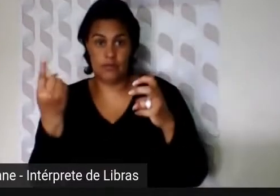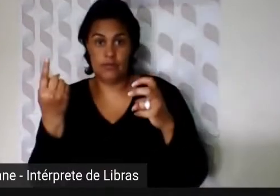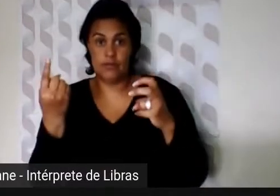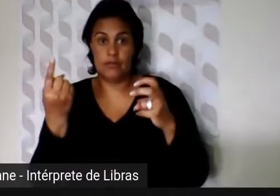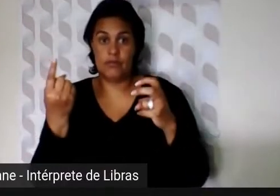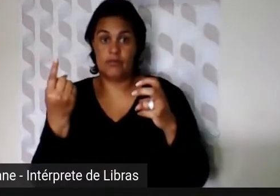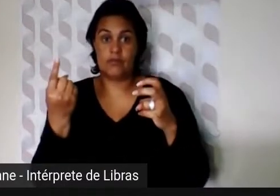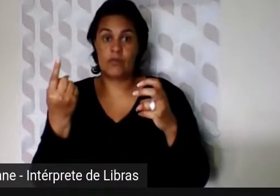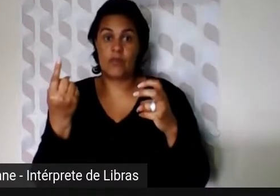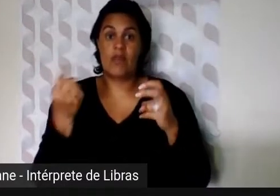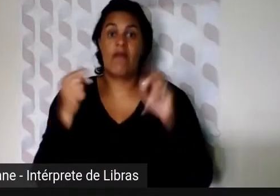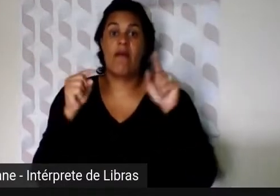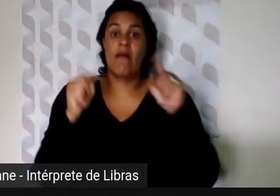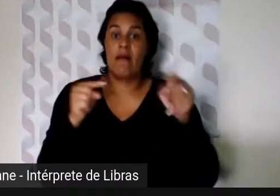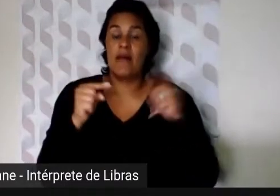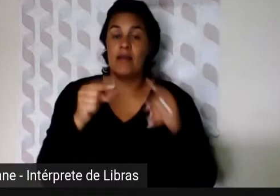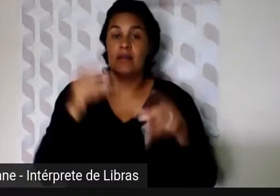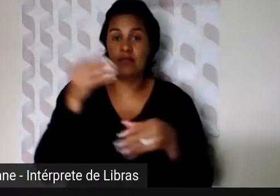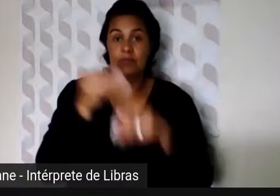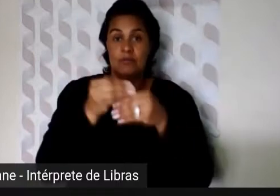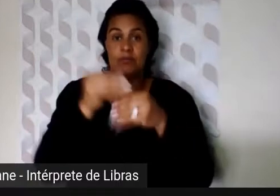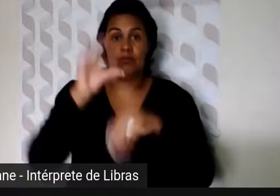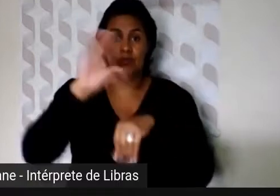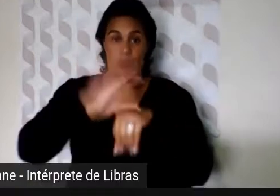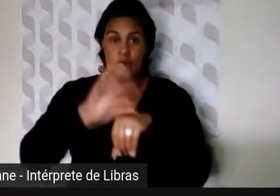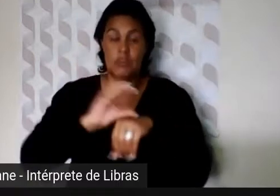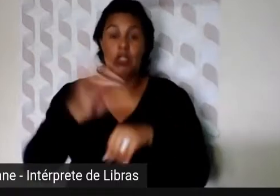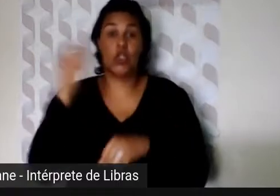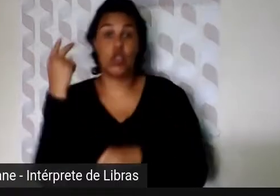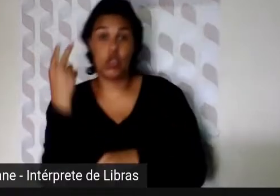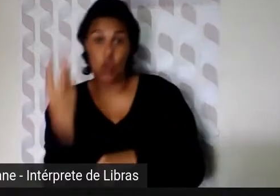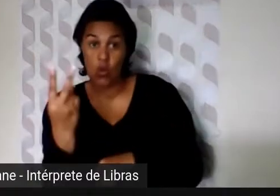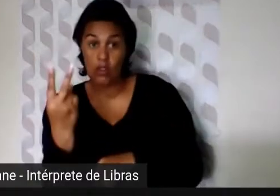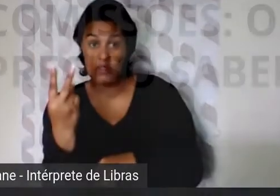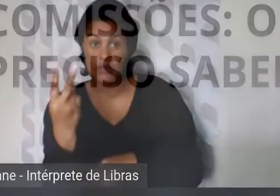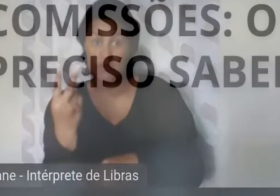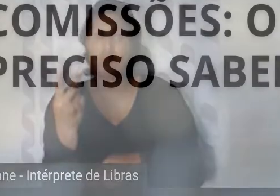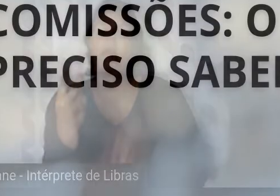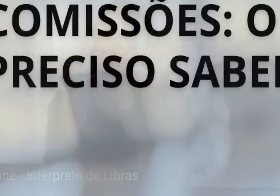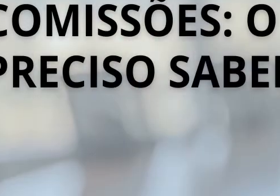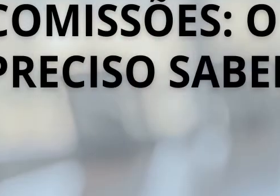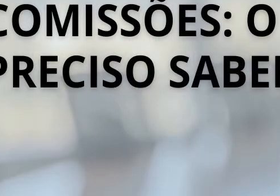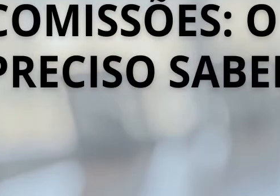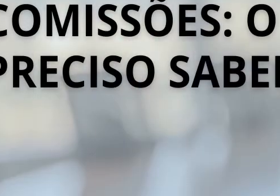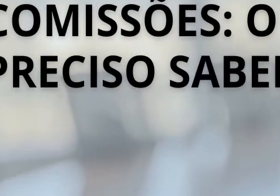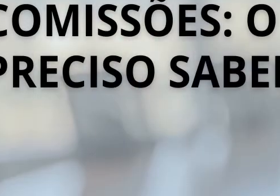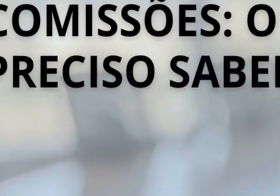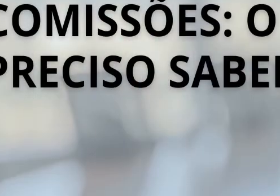mexe em dois dispositivos, ela é mais ampla. Por isso, ela acaba sendo colocada na frente.